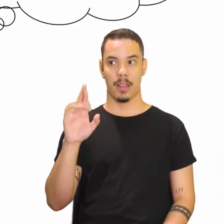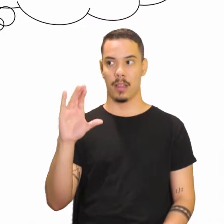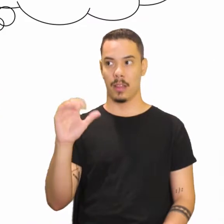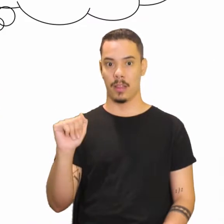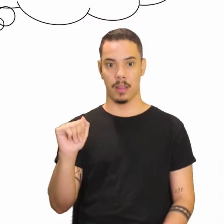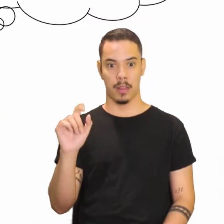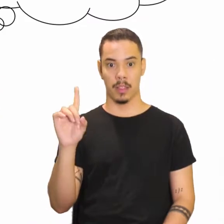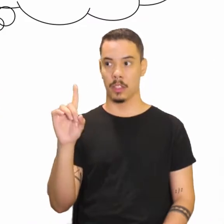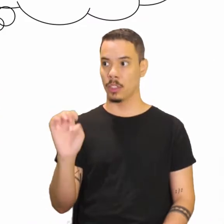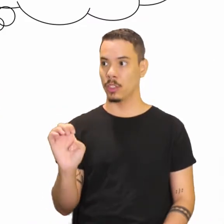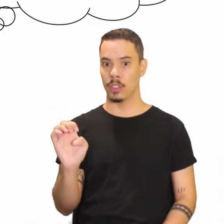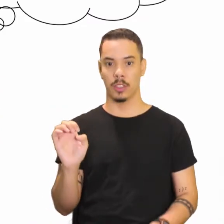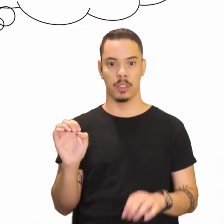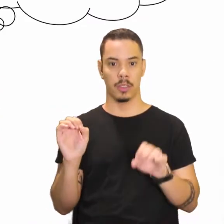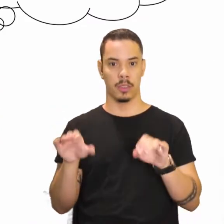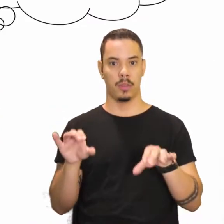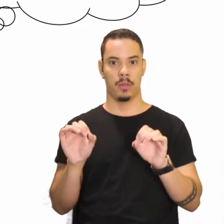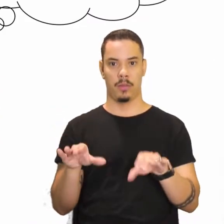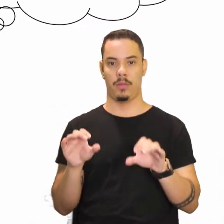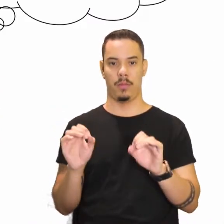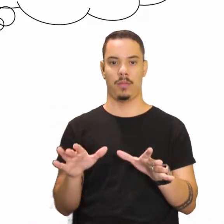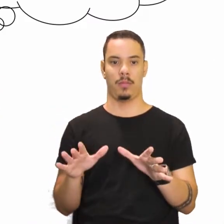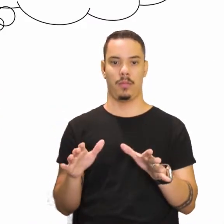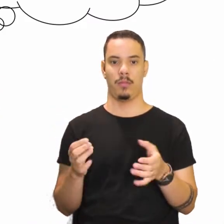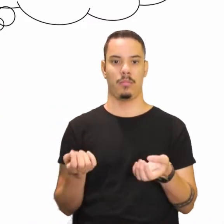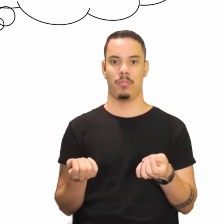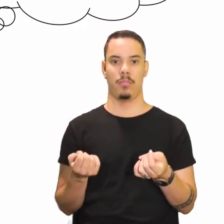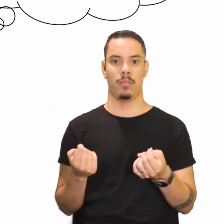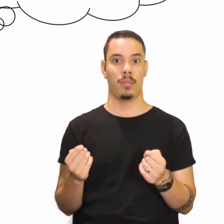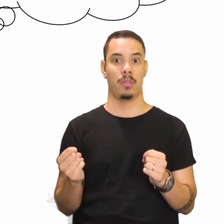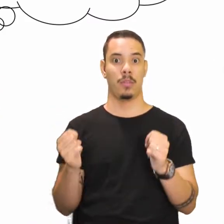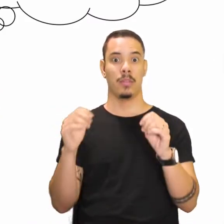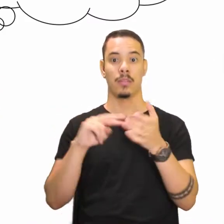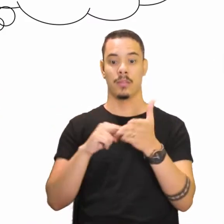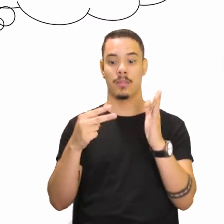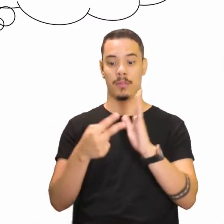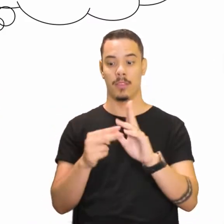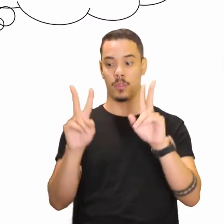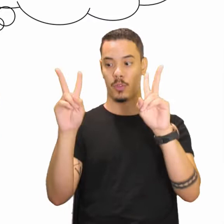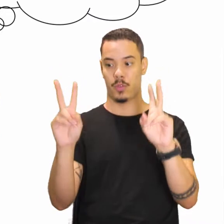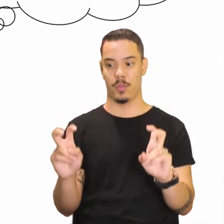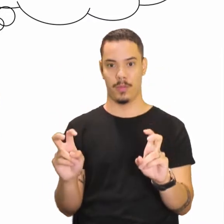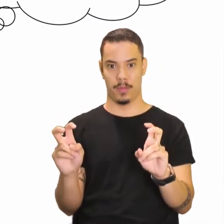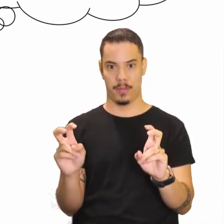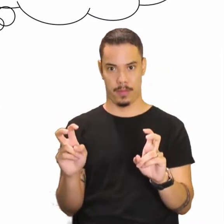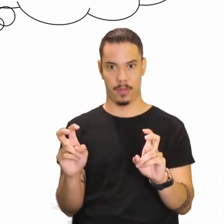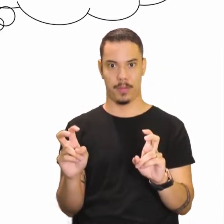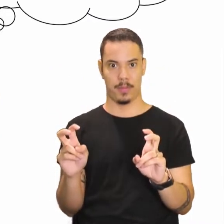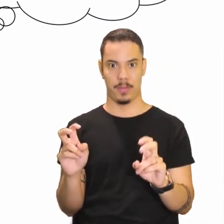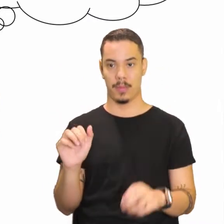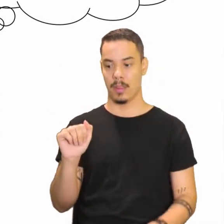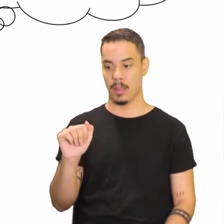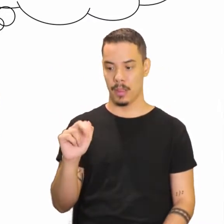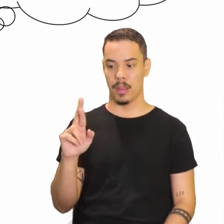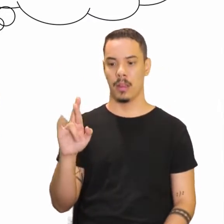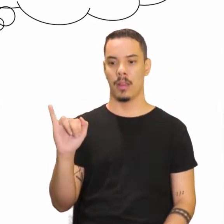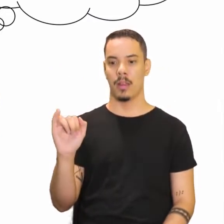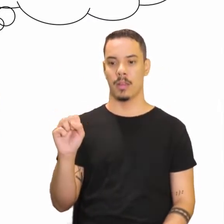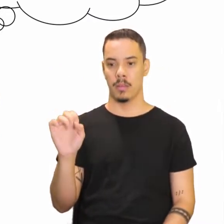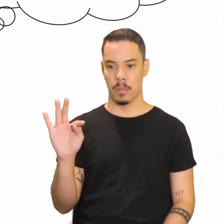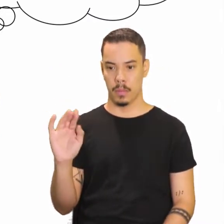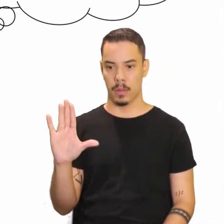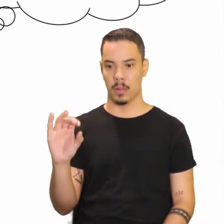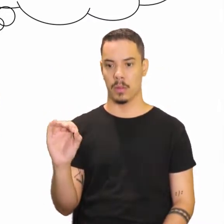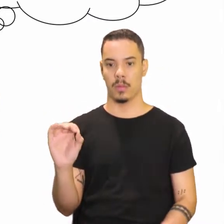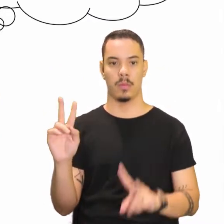acerca de educação. Qual era o assunto? Educação. Então, a respeito